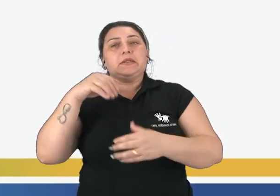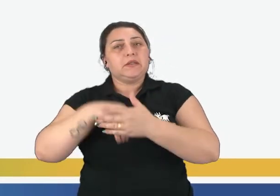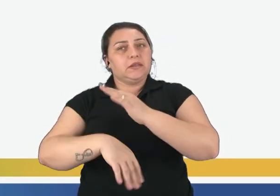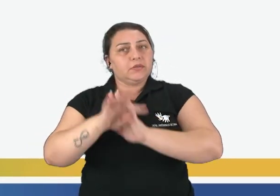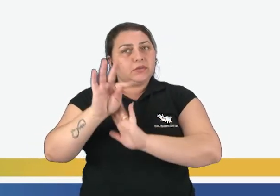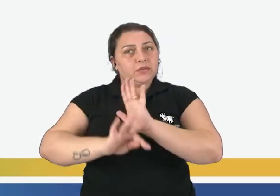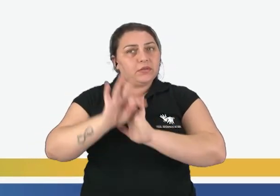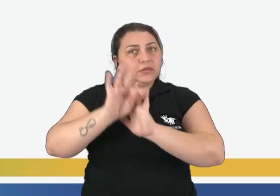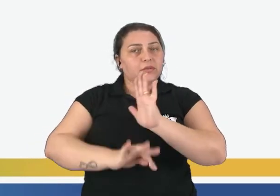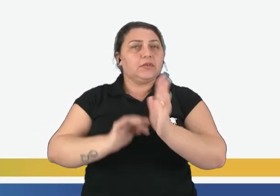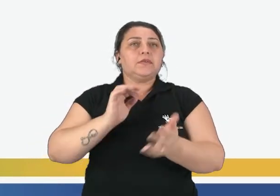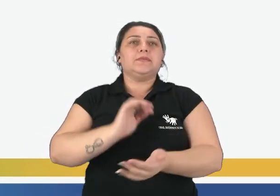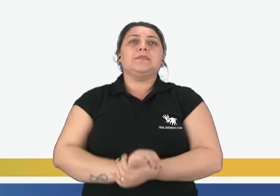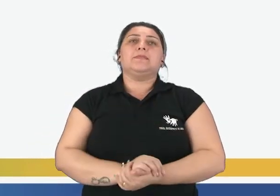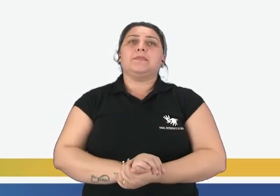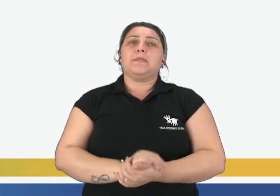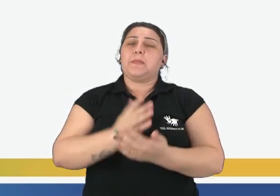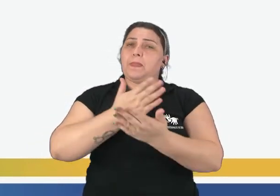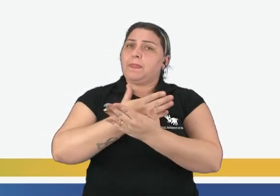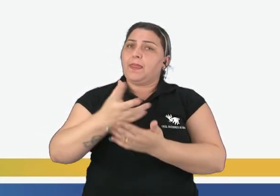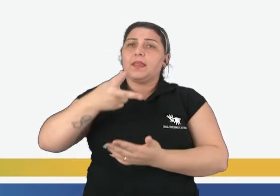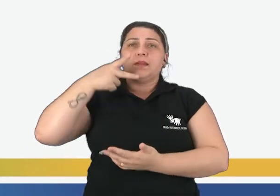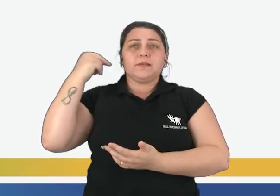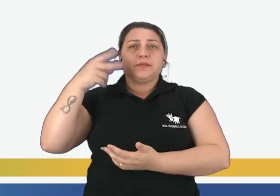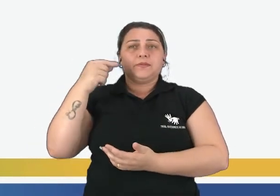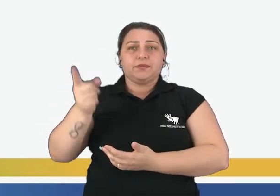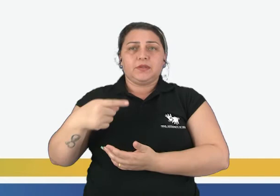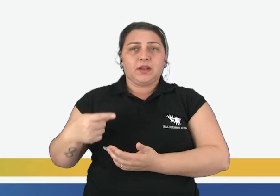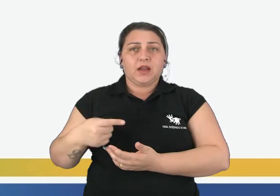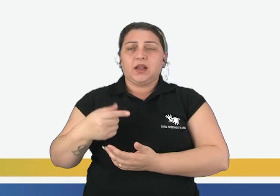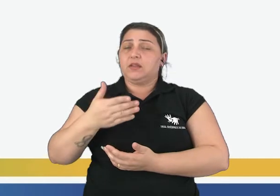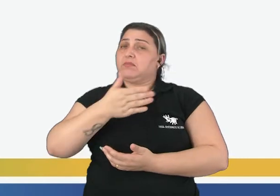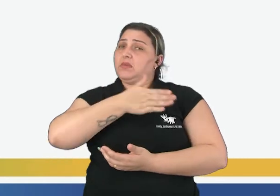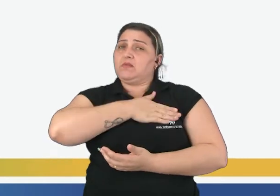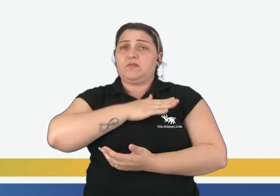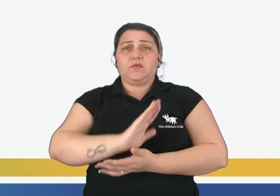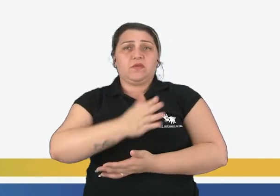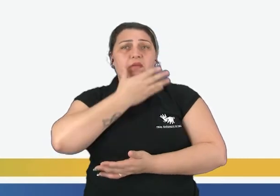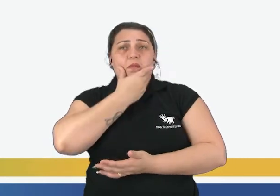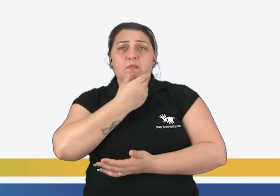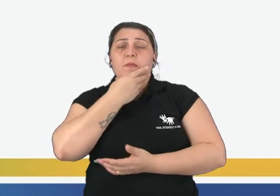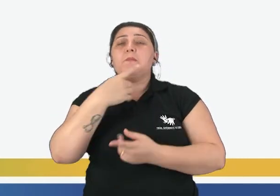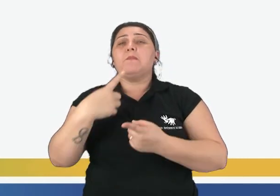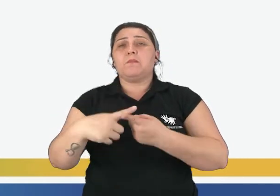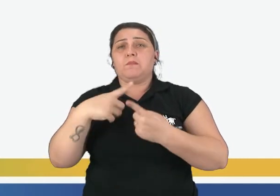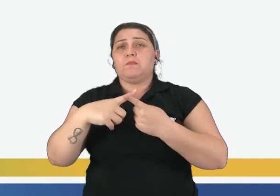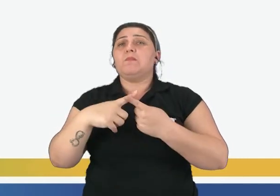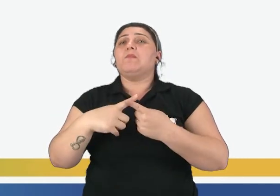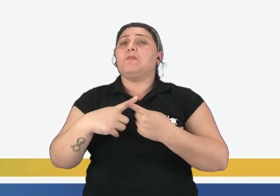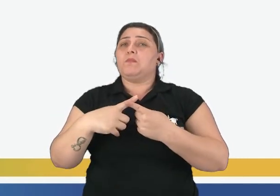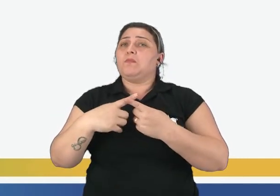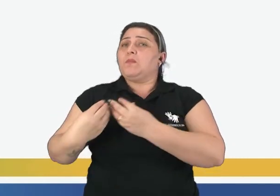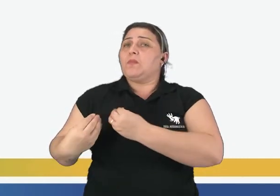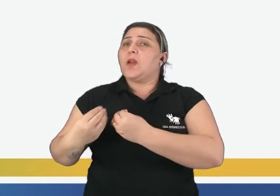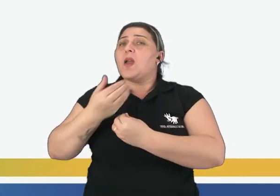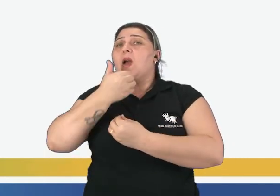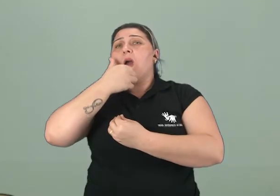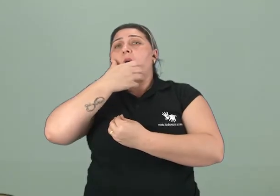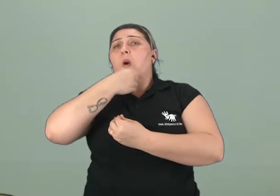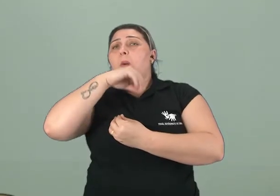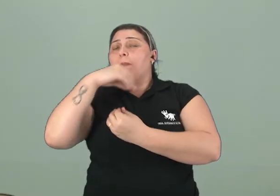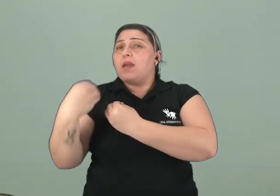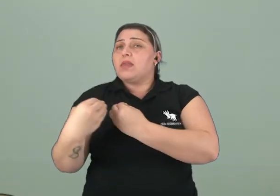aí de início ele ele recebeu esse gato como herança o rapaz não ficou um grato né receber isso do pai